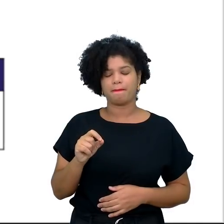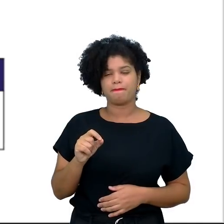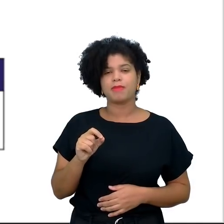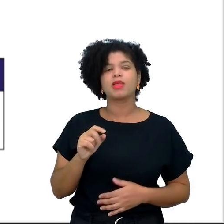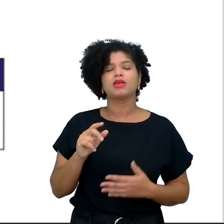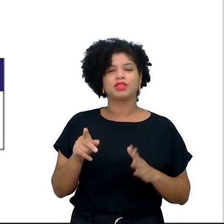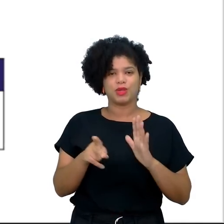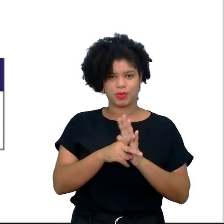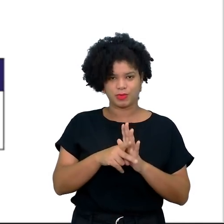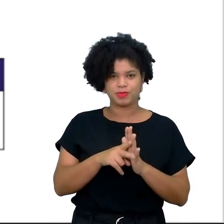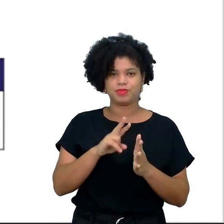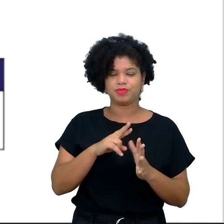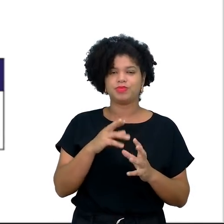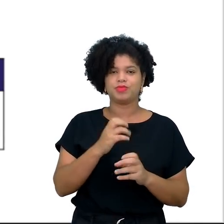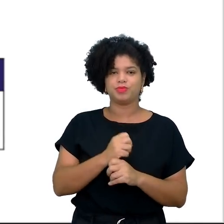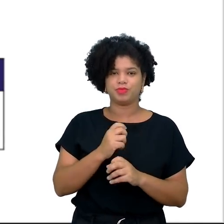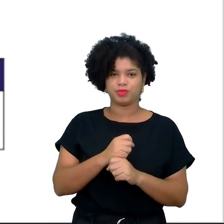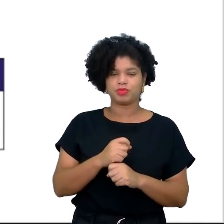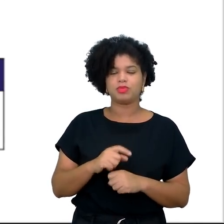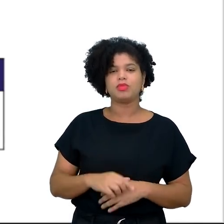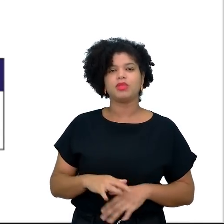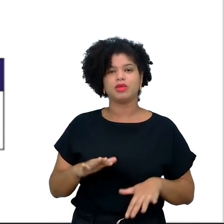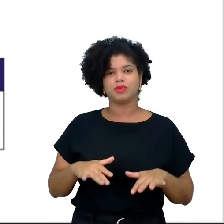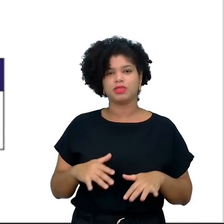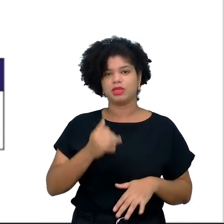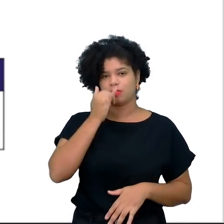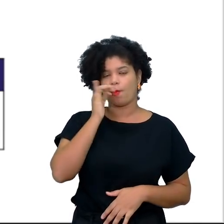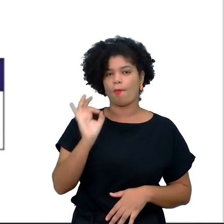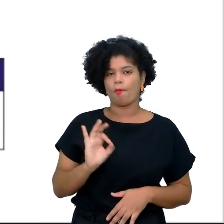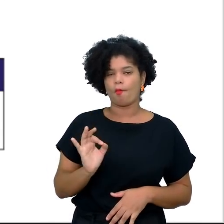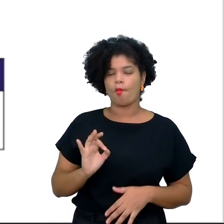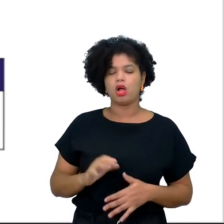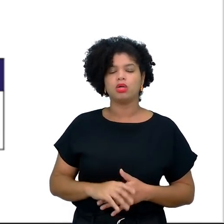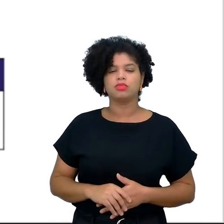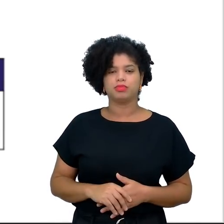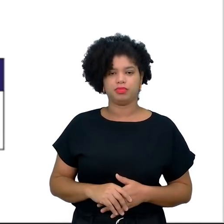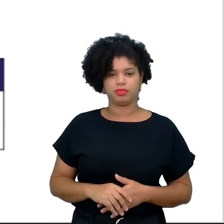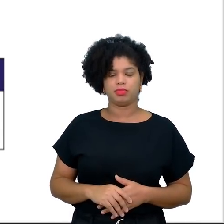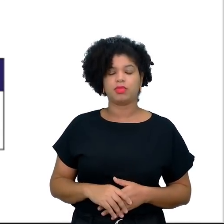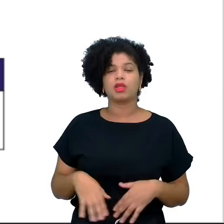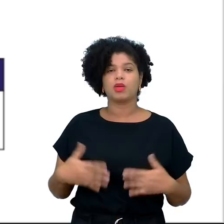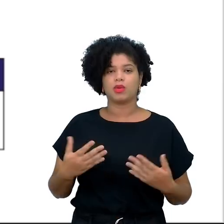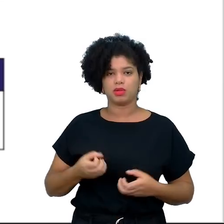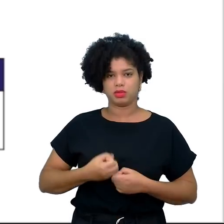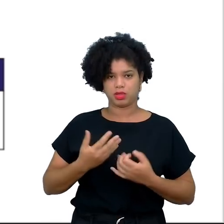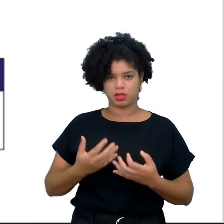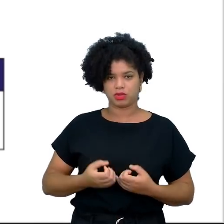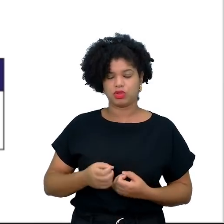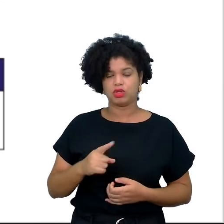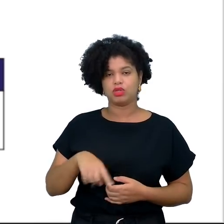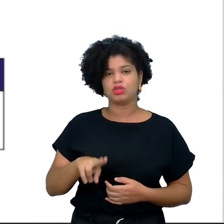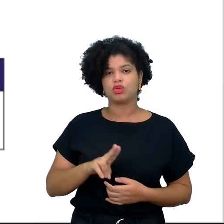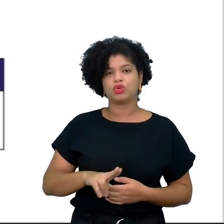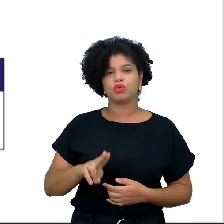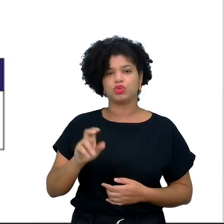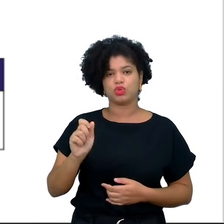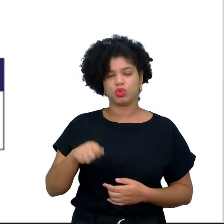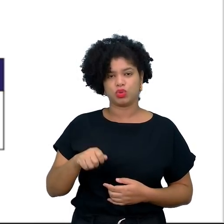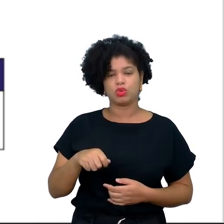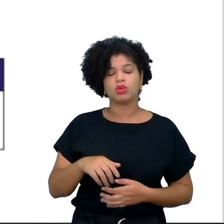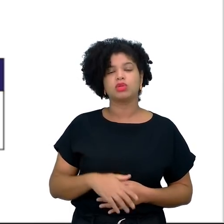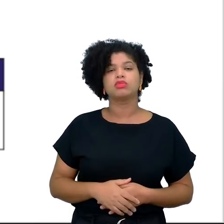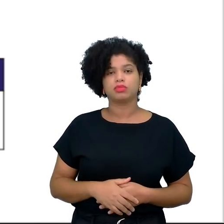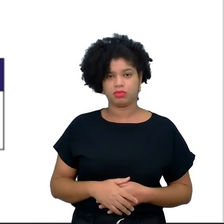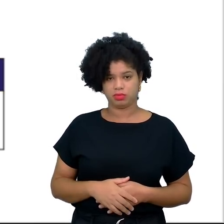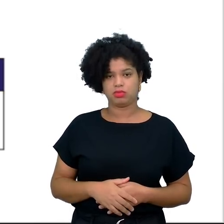as operações, né, de uma maneira equivocada. E esses dados que elas vão utilizar, né, elas